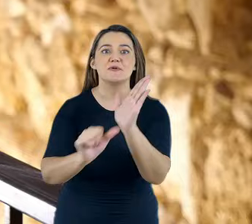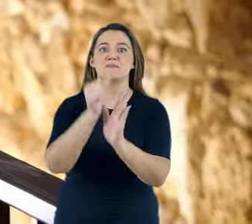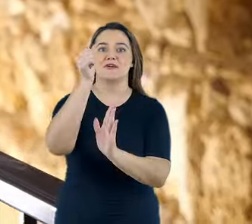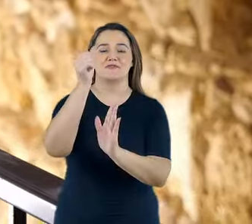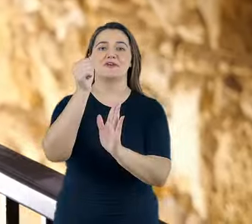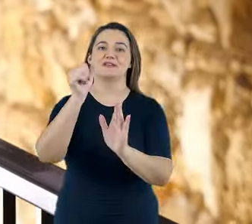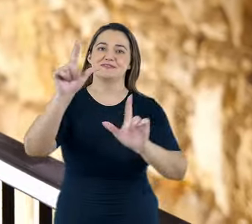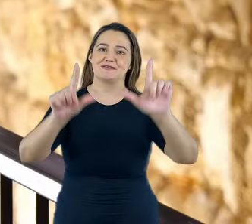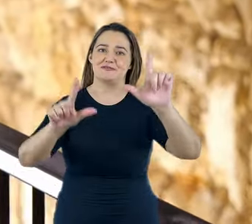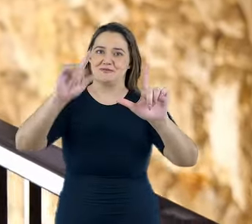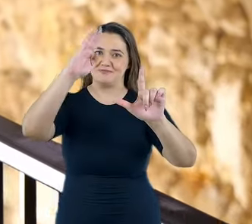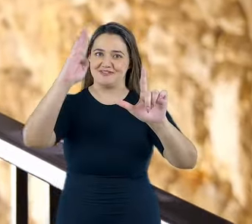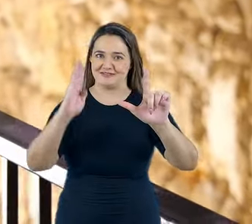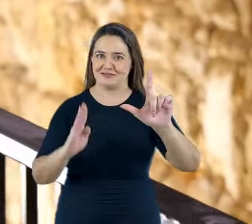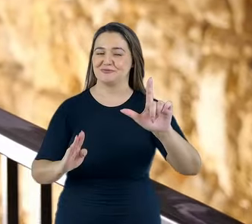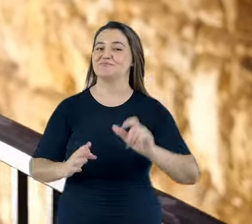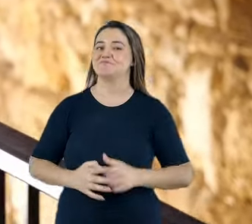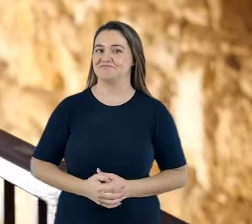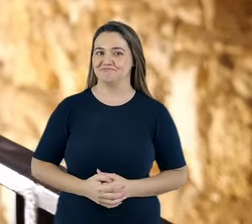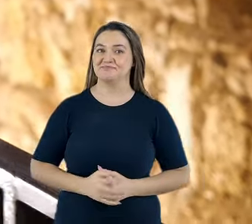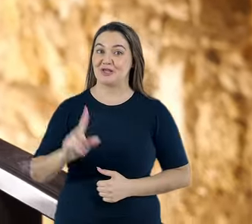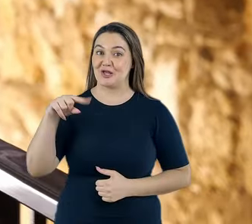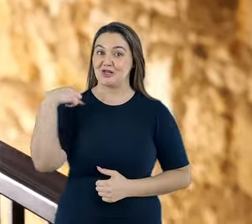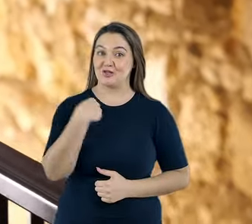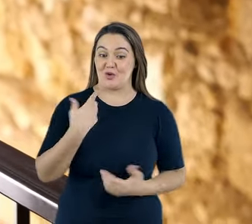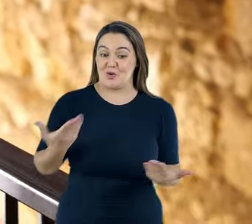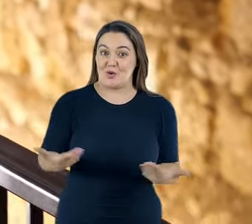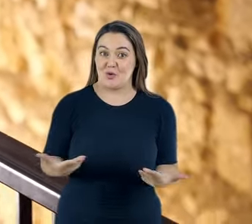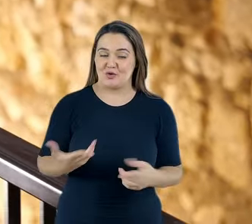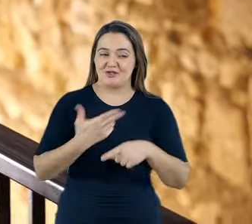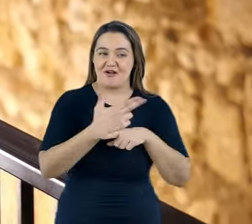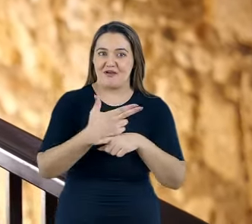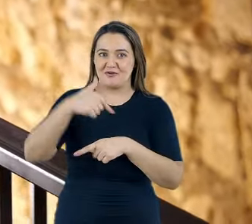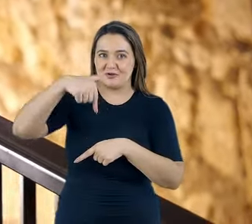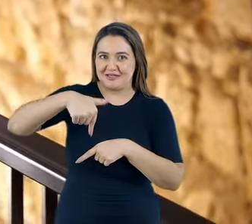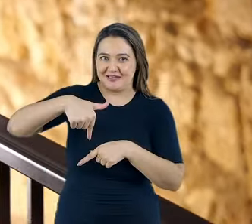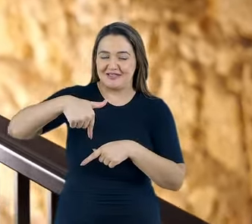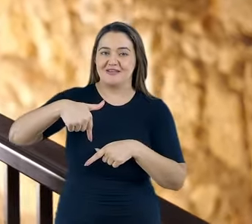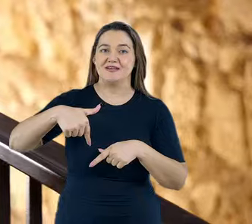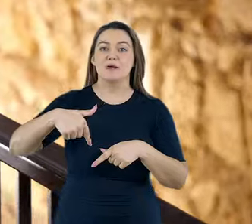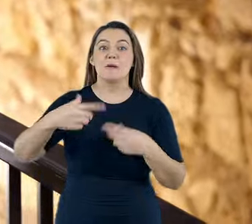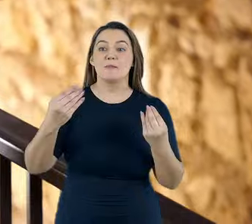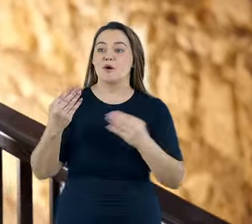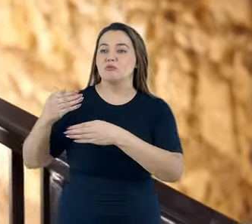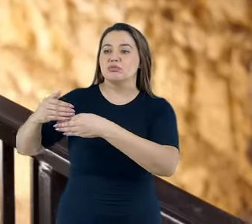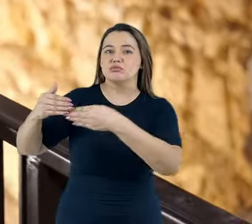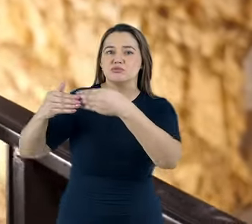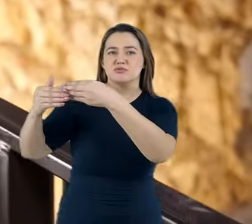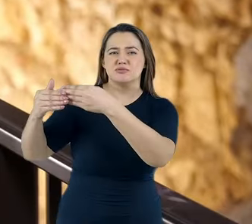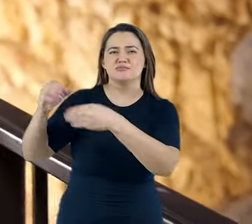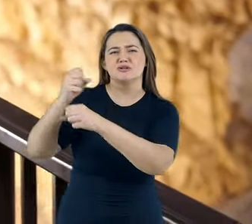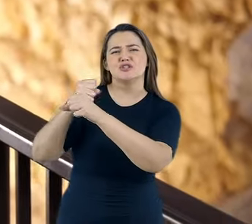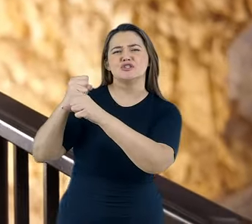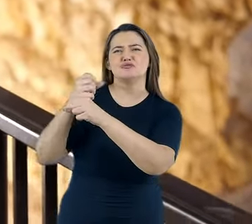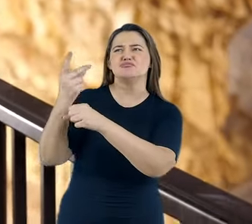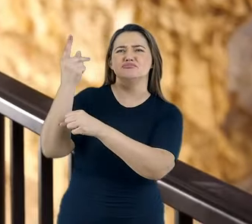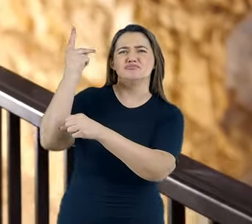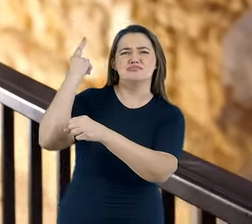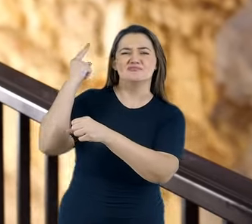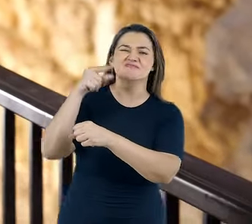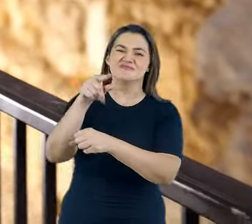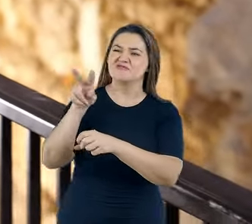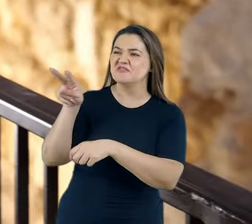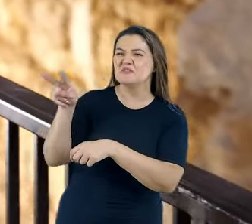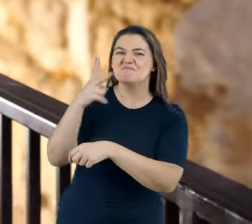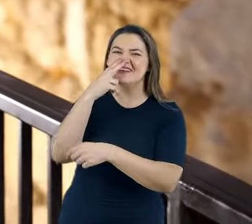pela primeira vez numa TV brasileira. Nós estamos hoje aqui gravando o nosso programa em meio a estas ruínas que, para você, podem